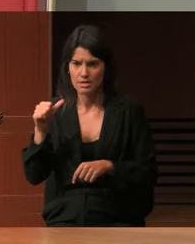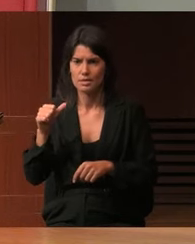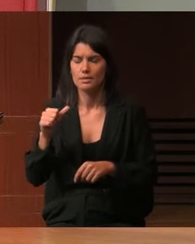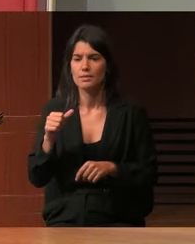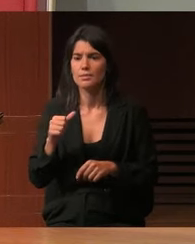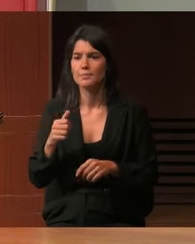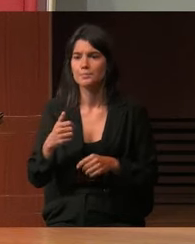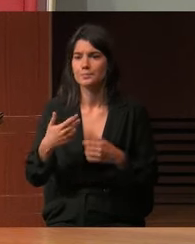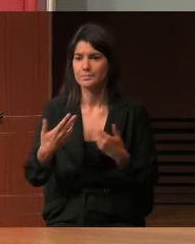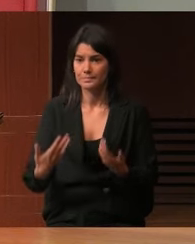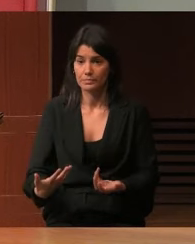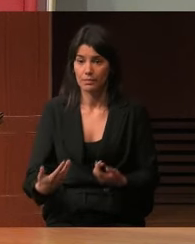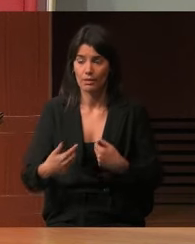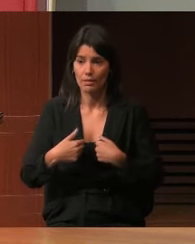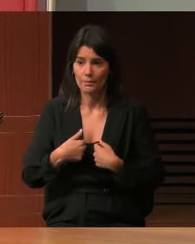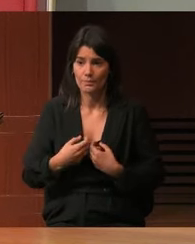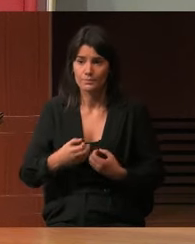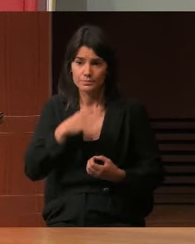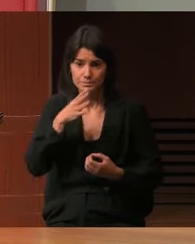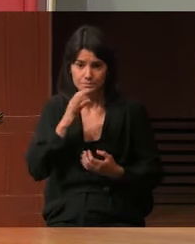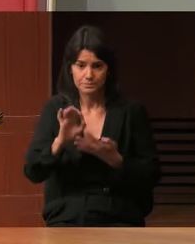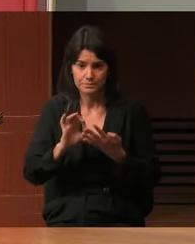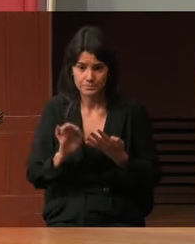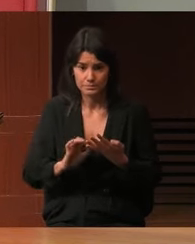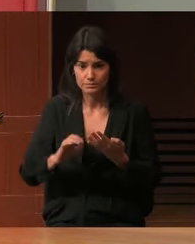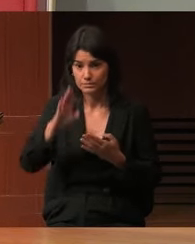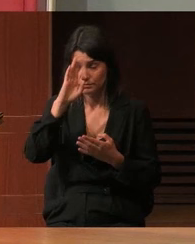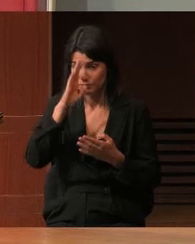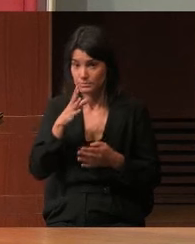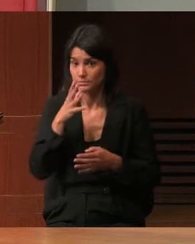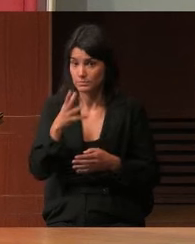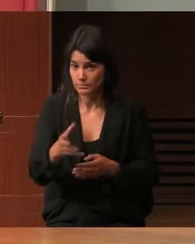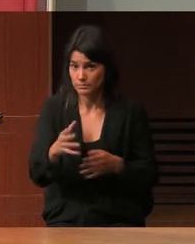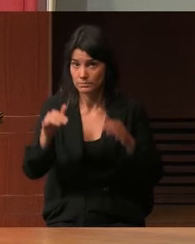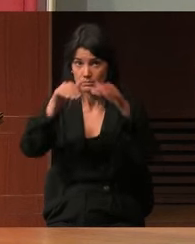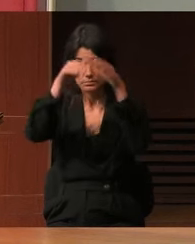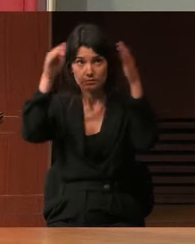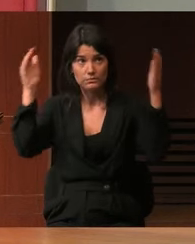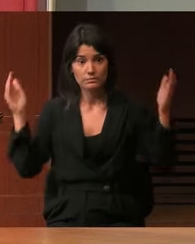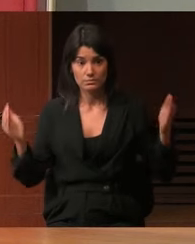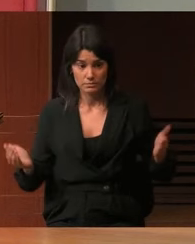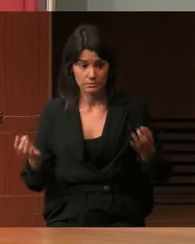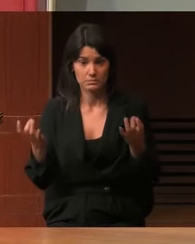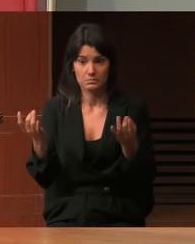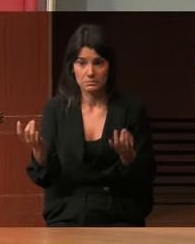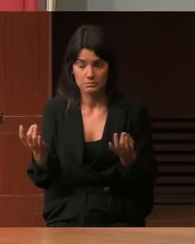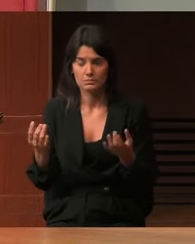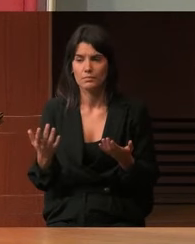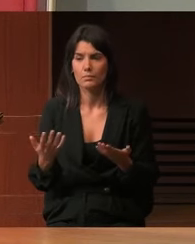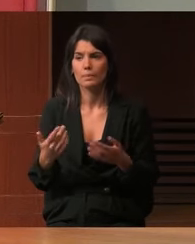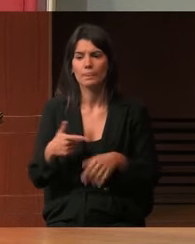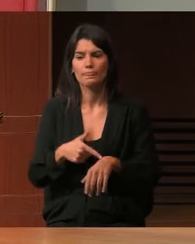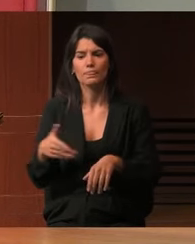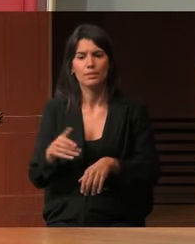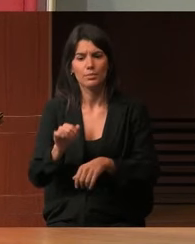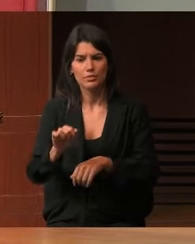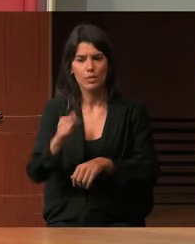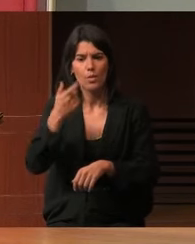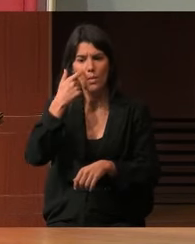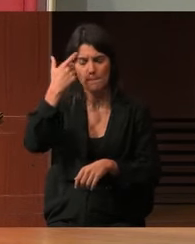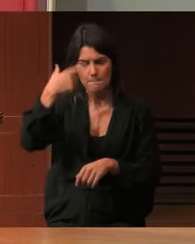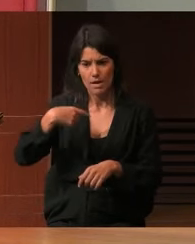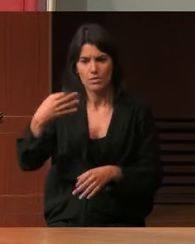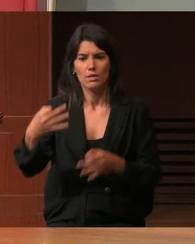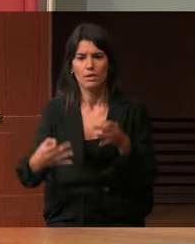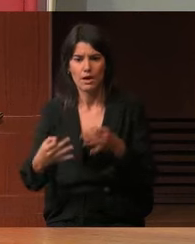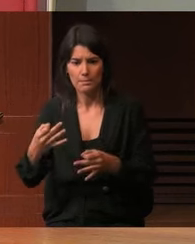minha redescrição, antecipo já, o ninho de meditação é uma coisa do tempo em que os humanos e as máquinas